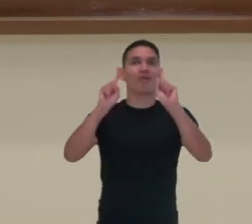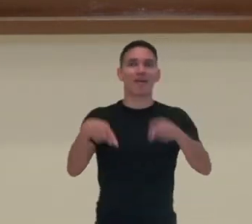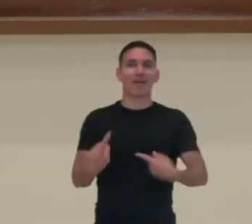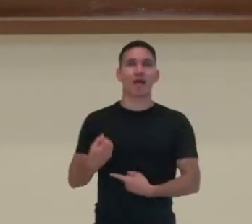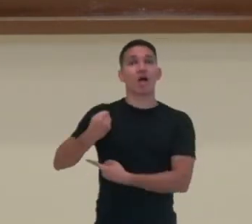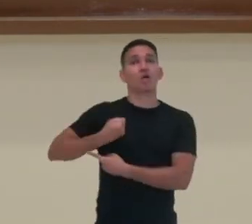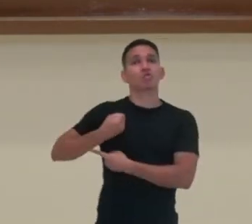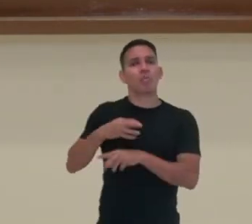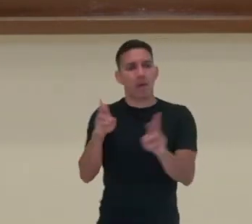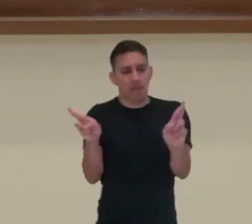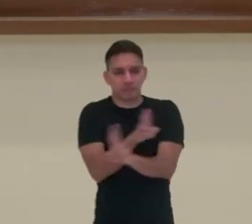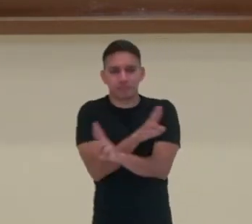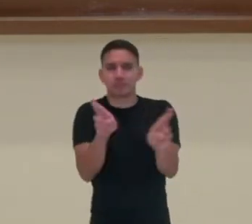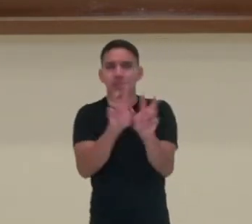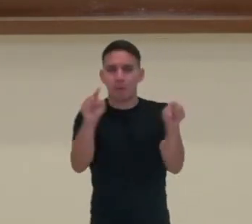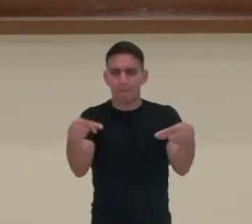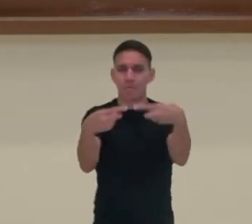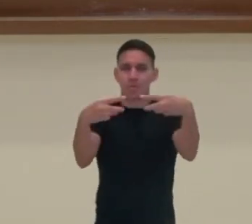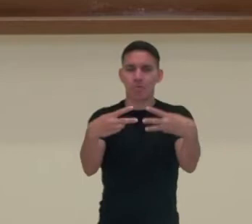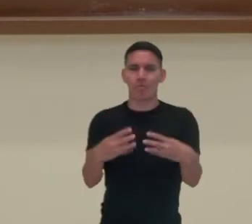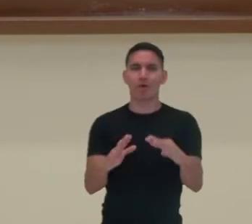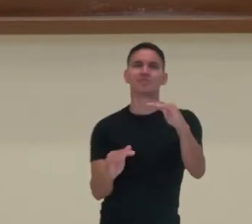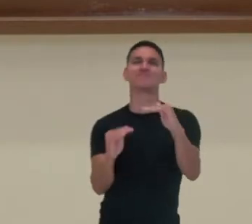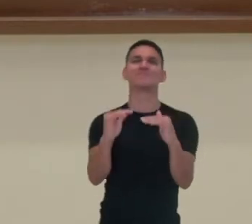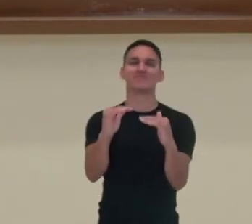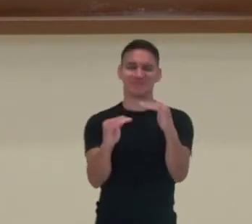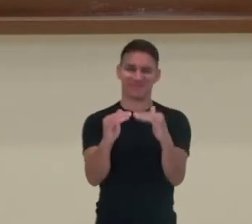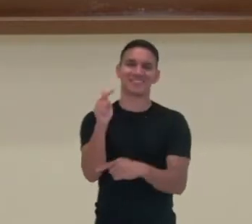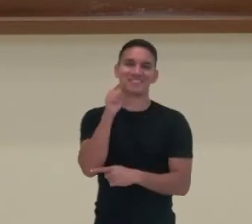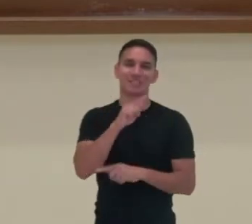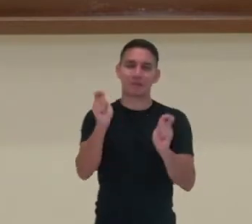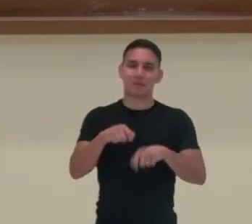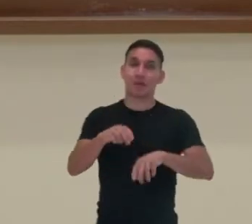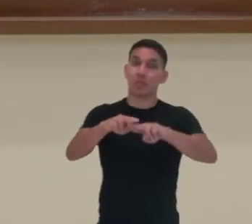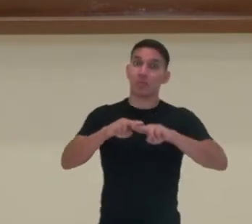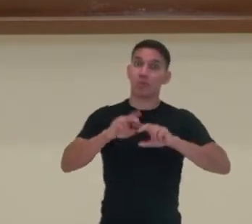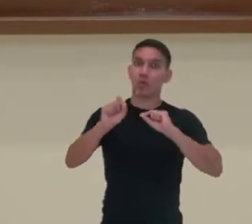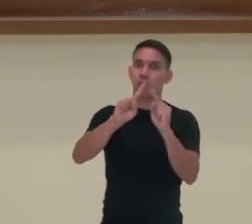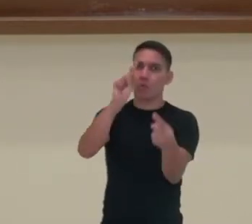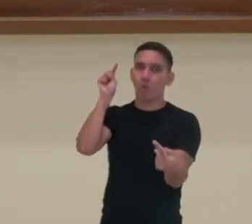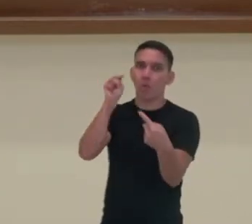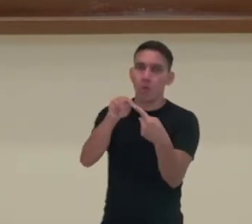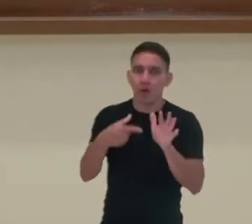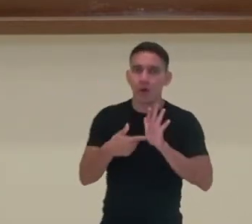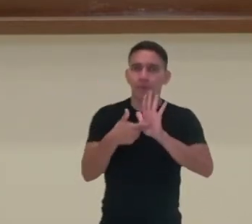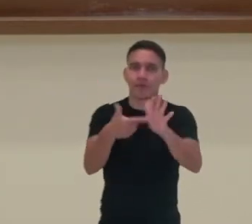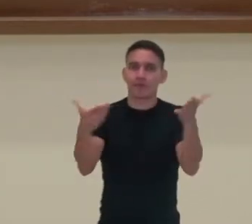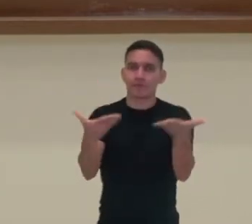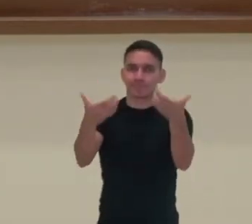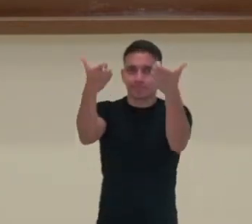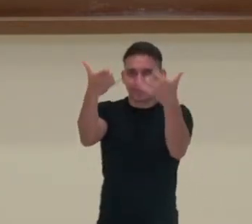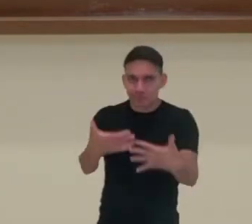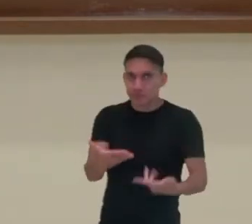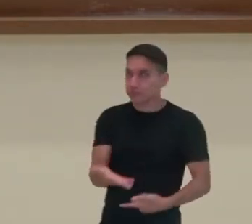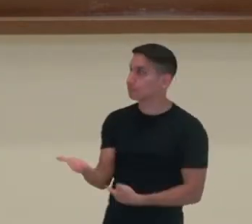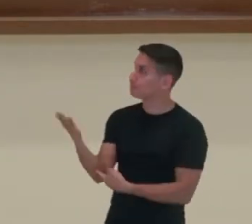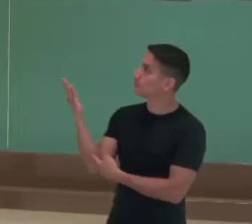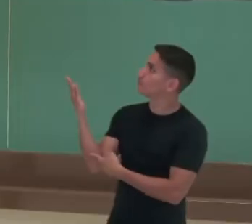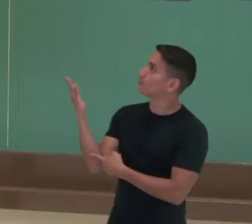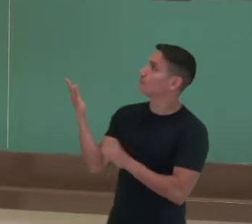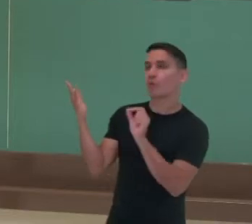números diretamente proporcionais. Portanto, os objetivos desta aula